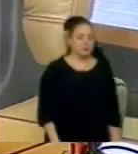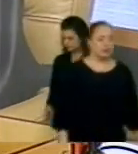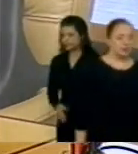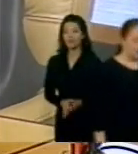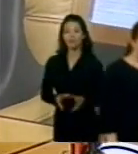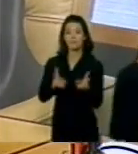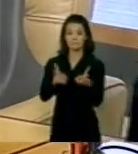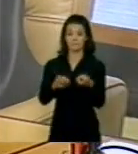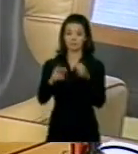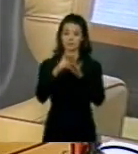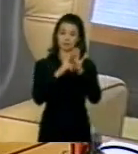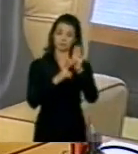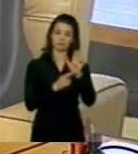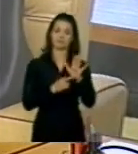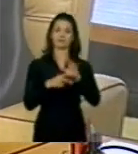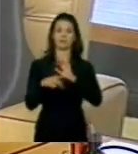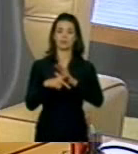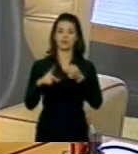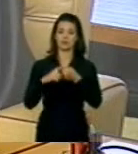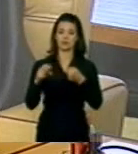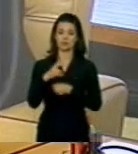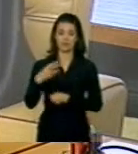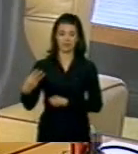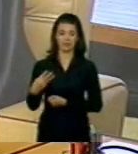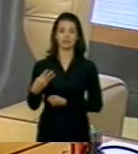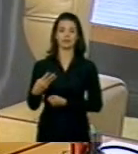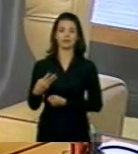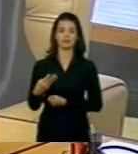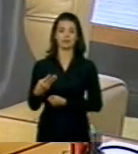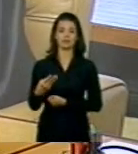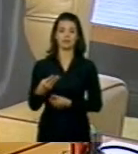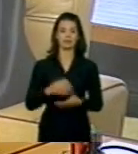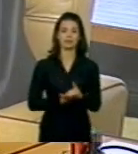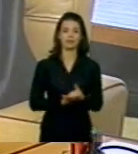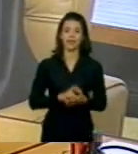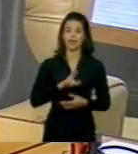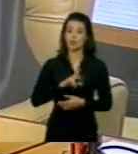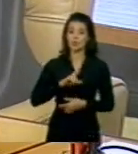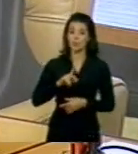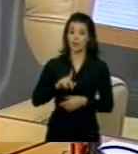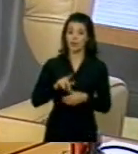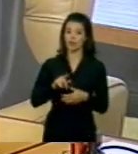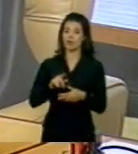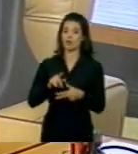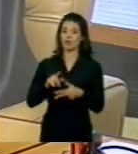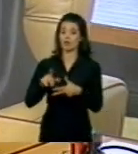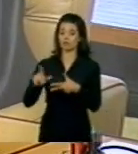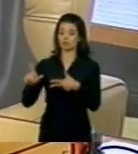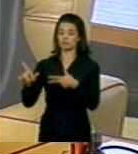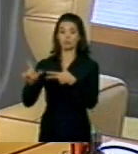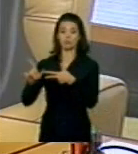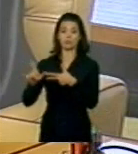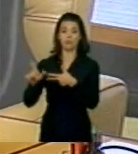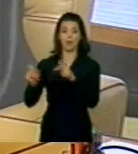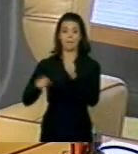regra, parágrafo 2º do artigo 53, nem de longe confere ao Poder Legislativo o poder de revisar juízos